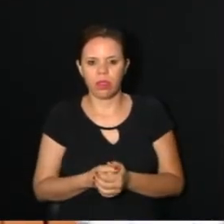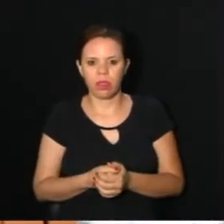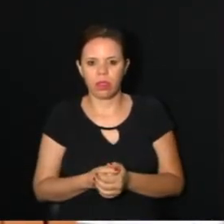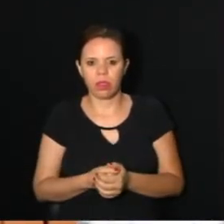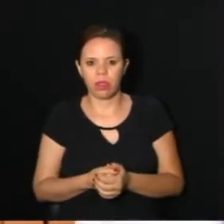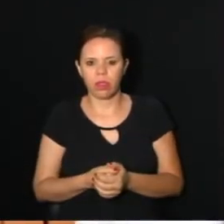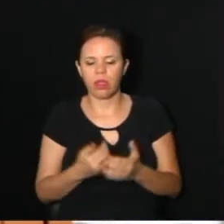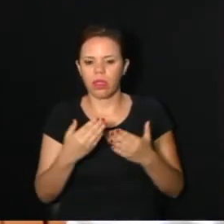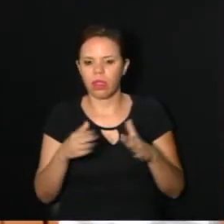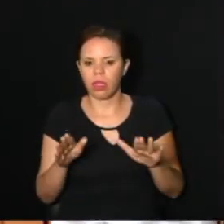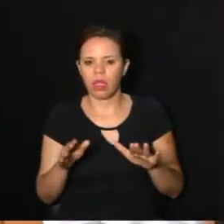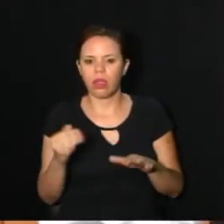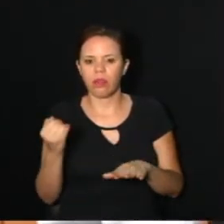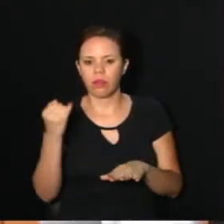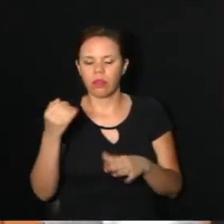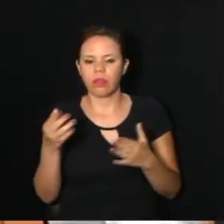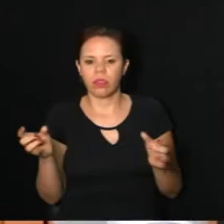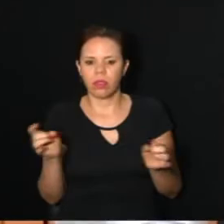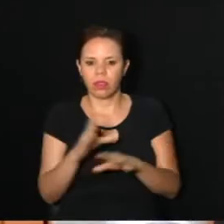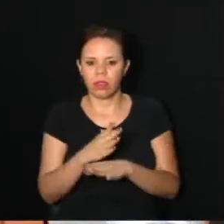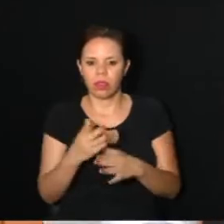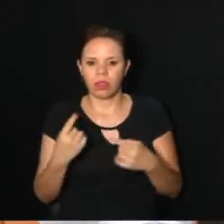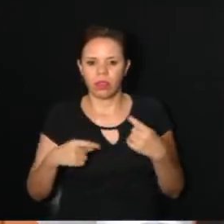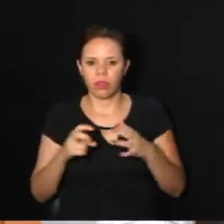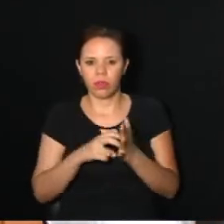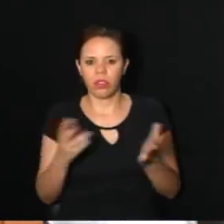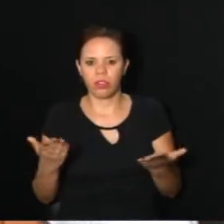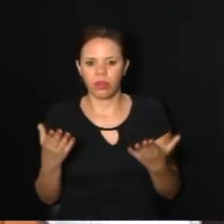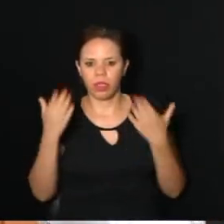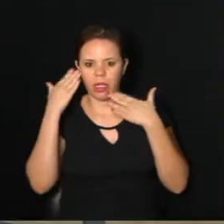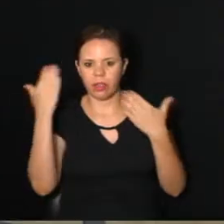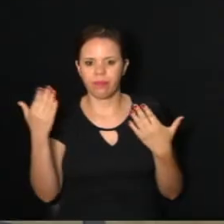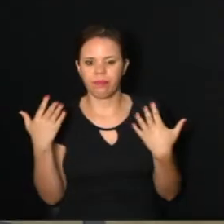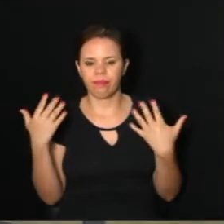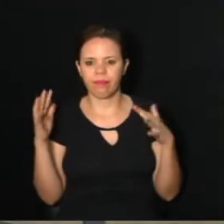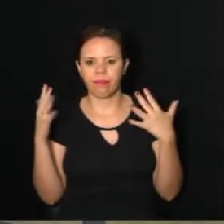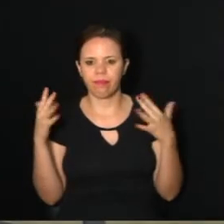encerrado o debate público da manhã de hoje. Muito obrigado.